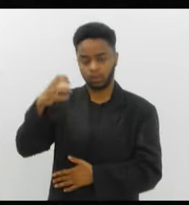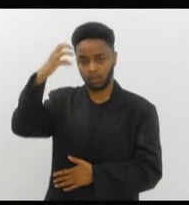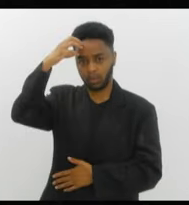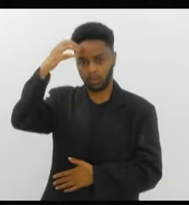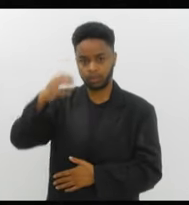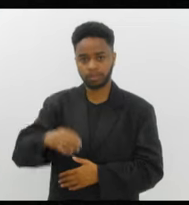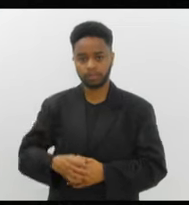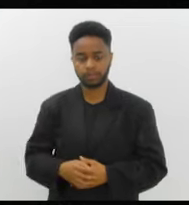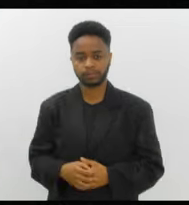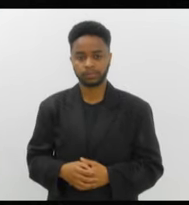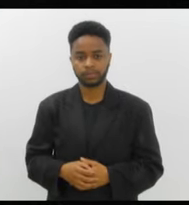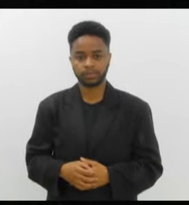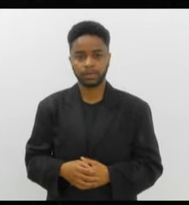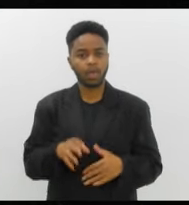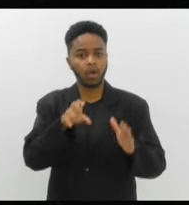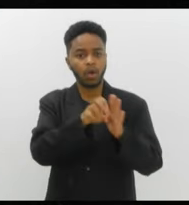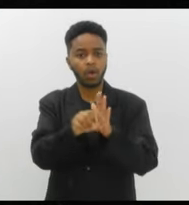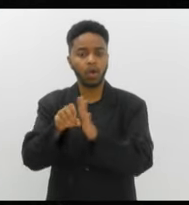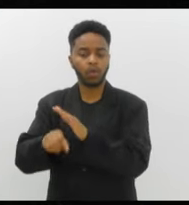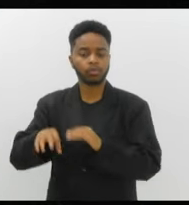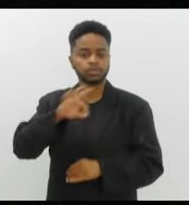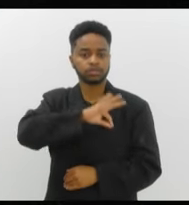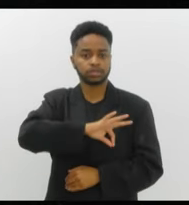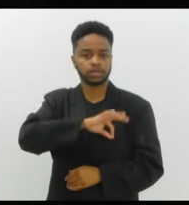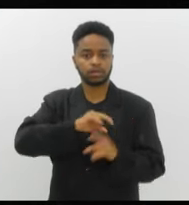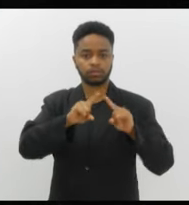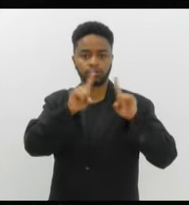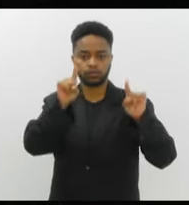de tomar salário de seus funcionários.